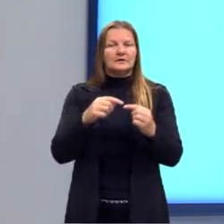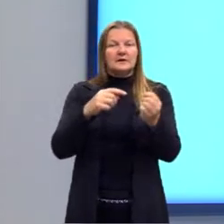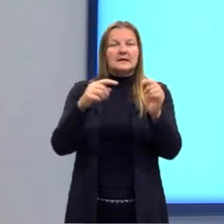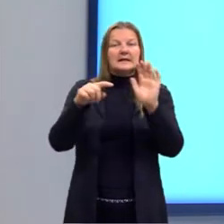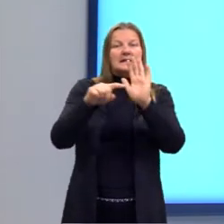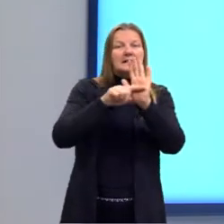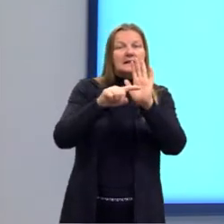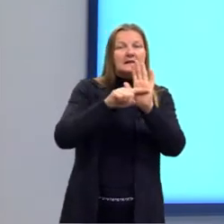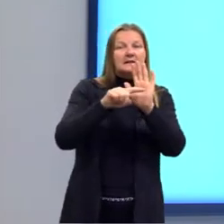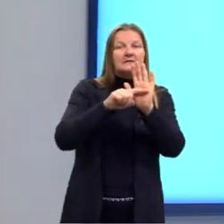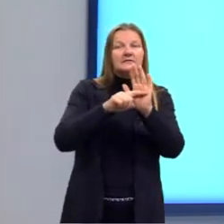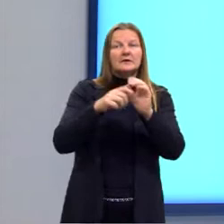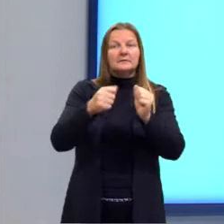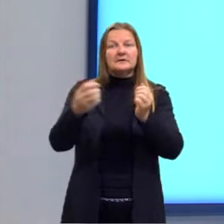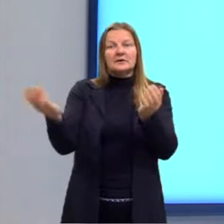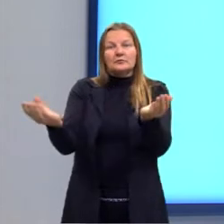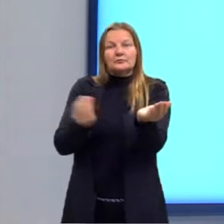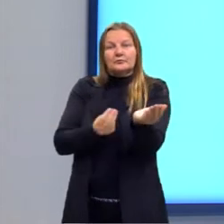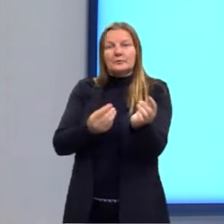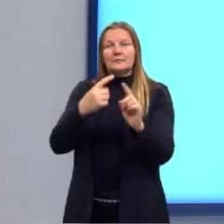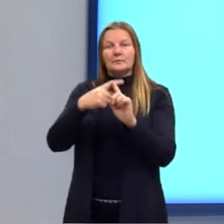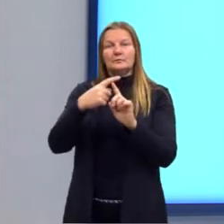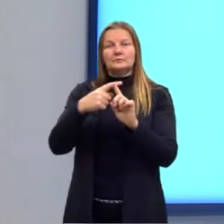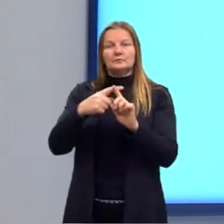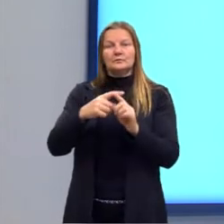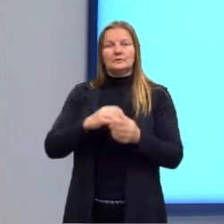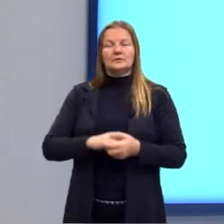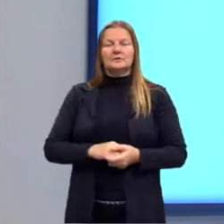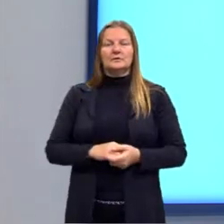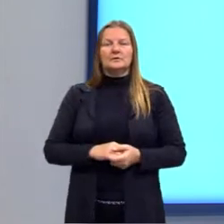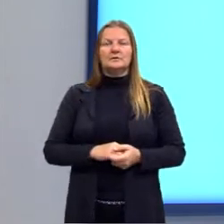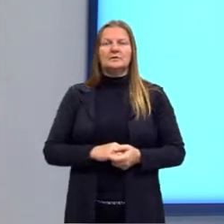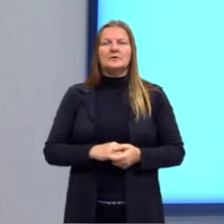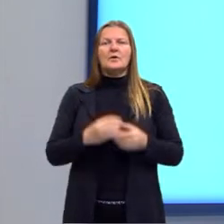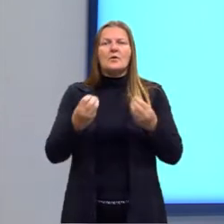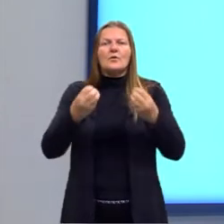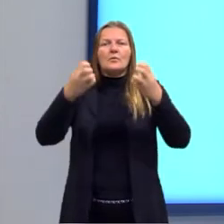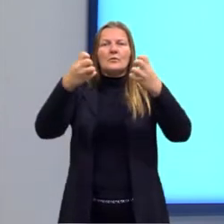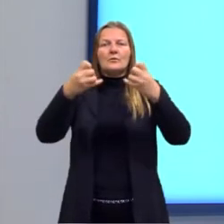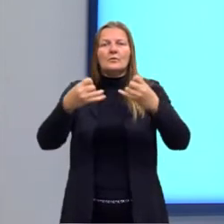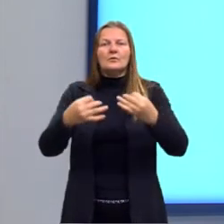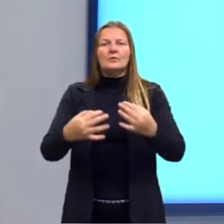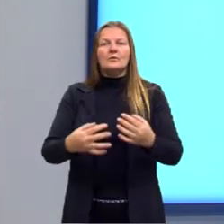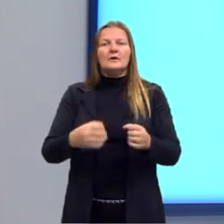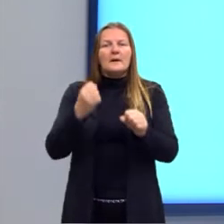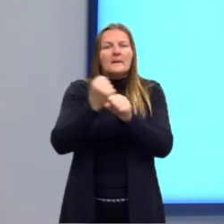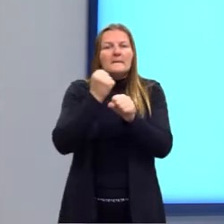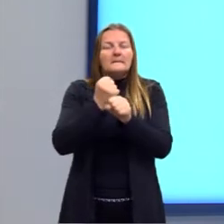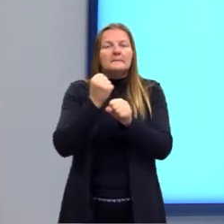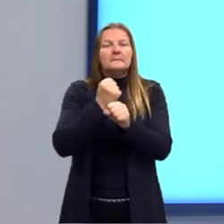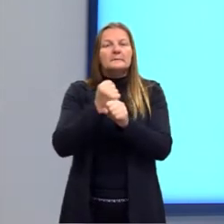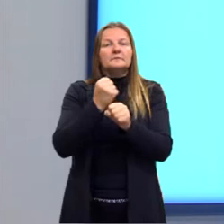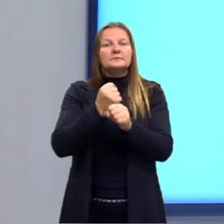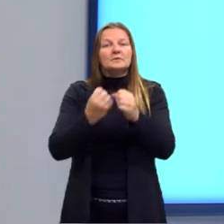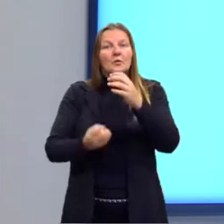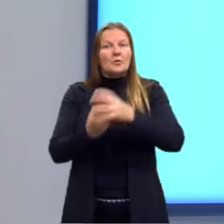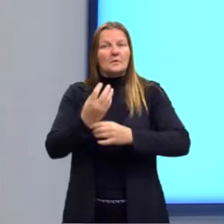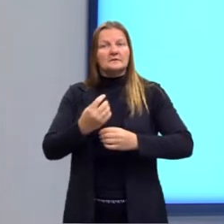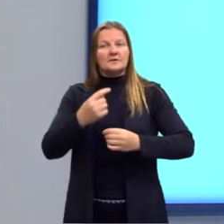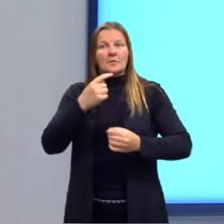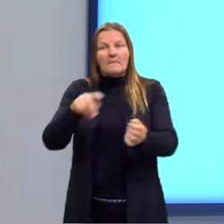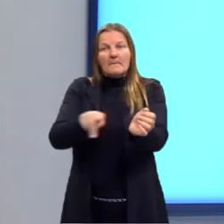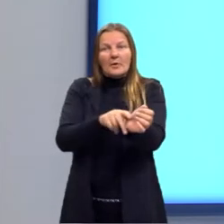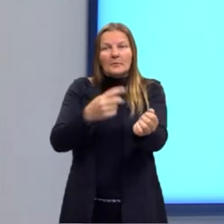negativos receberem sangue e rh positivos eles vão passar a produzir né o sistema imunológico